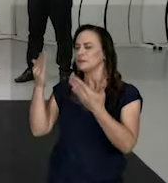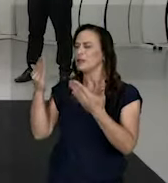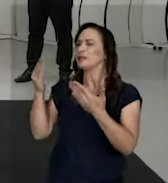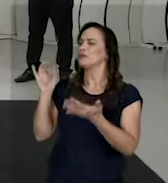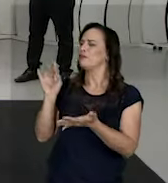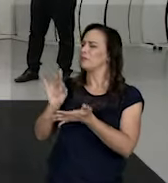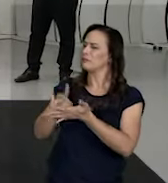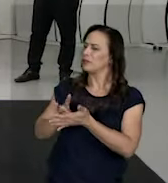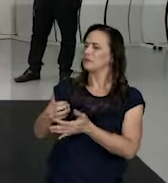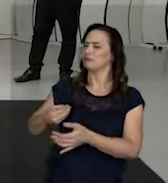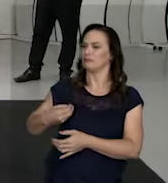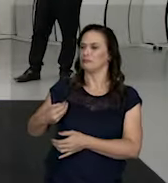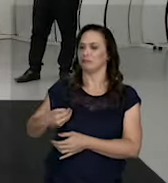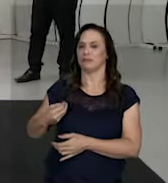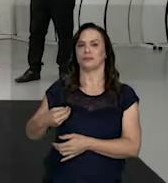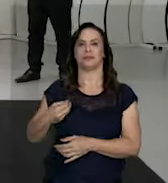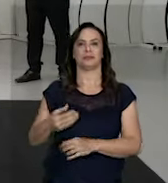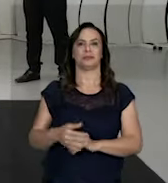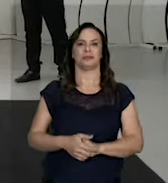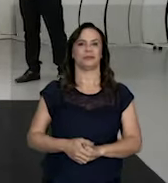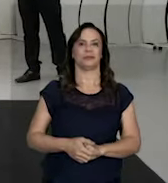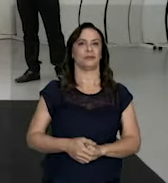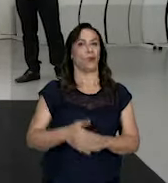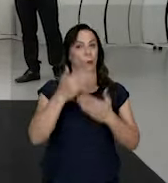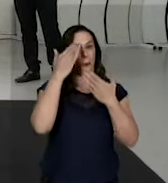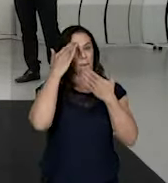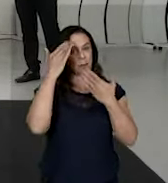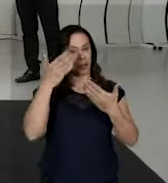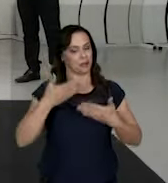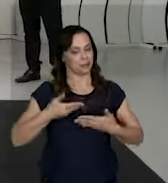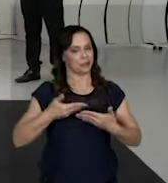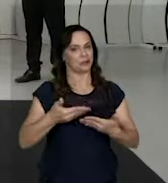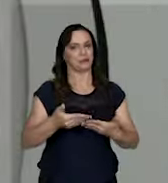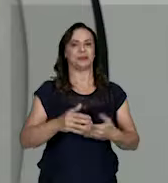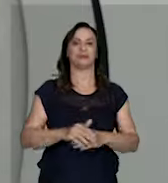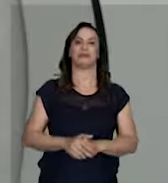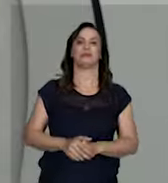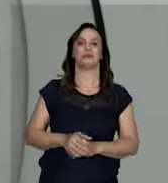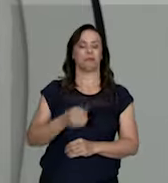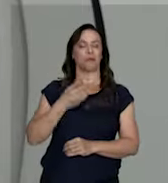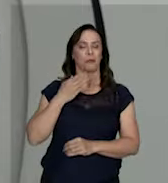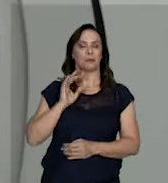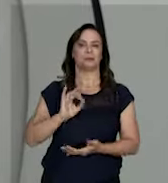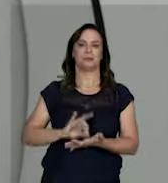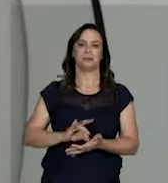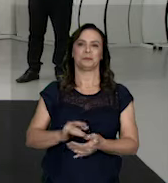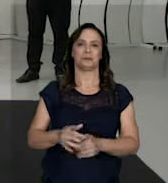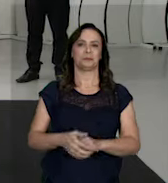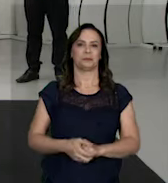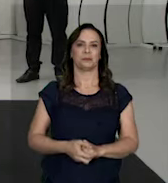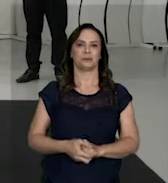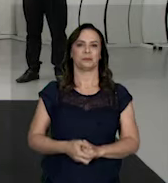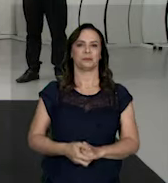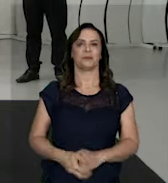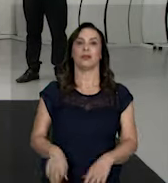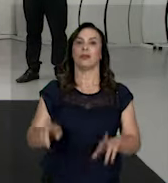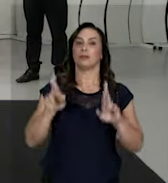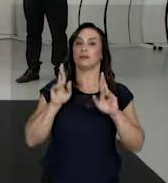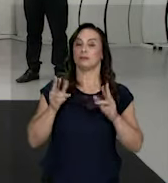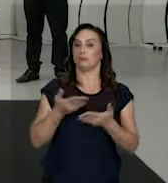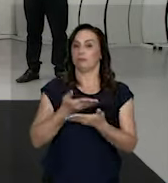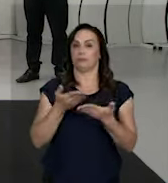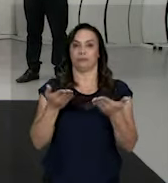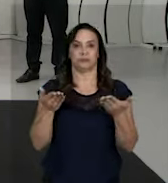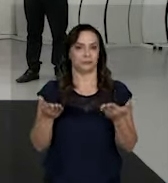sua presença aqui conosco. Muito obrigado pelo convite, foi muito bom. E espero que vocês